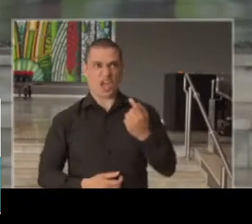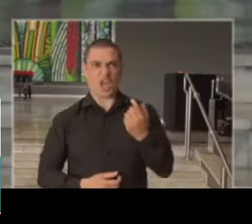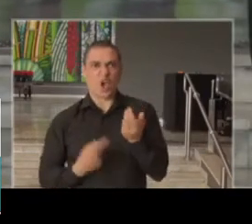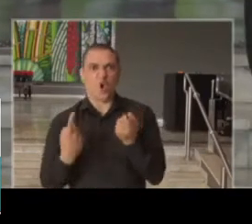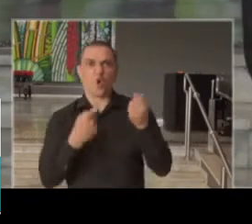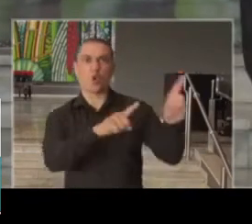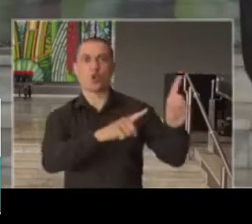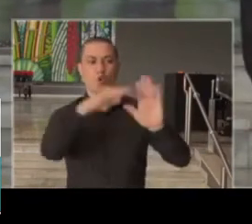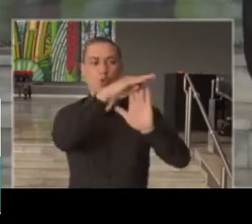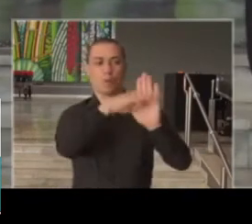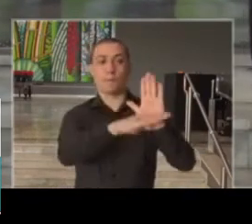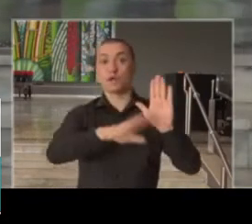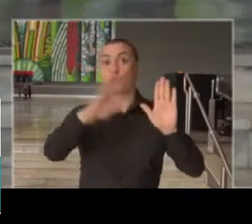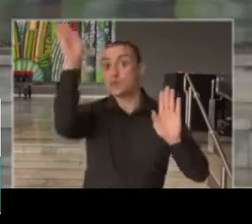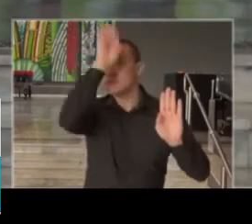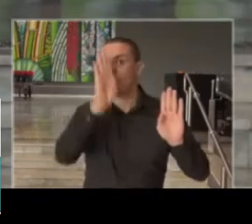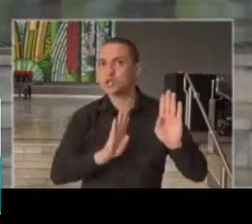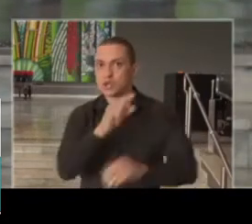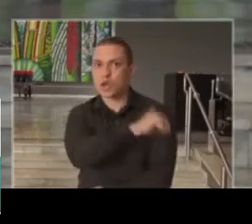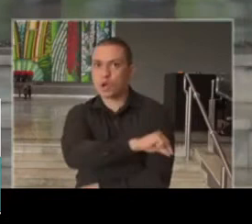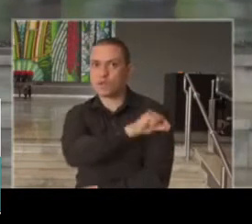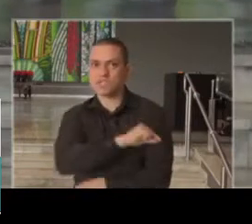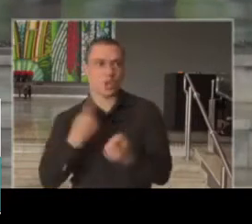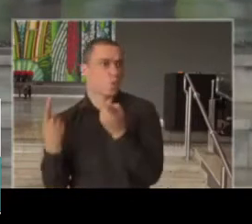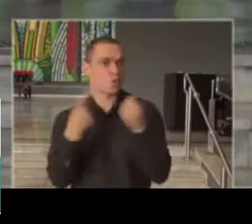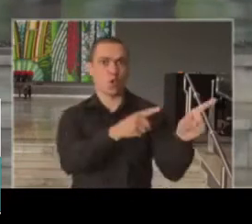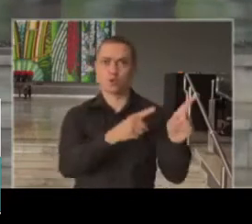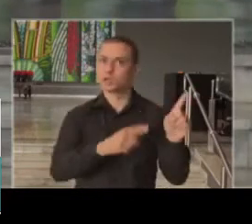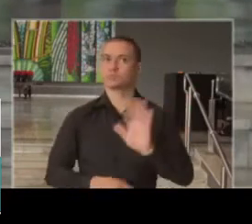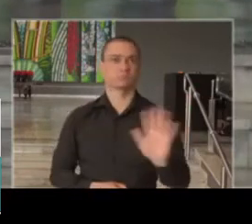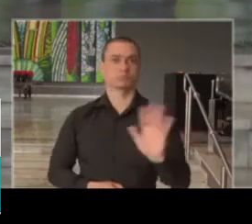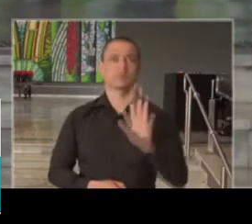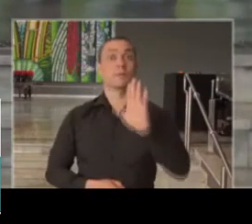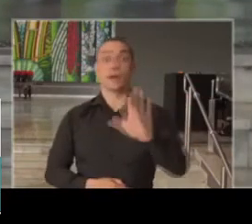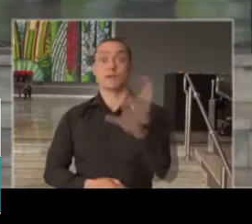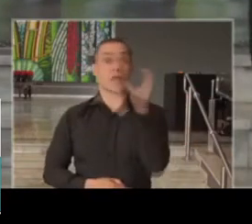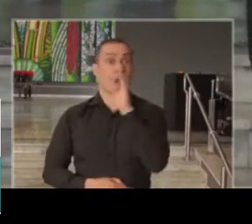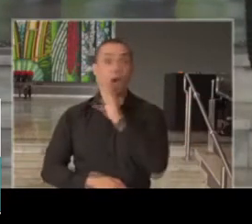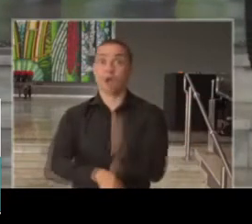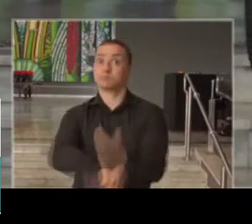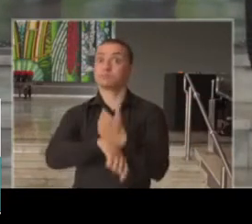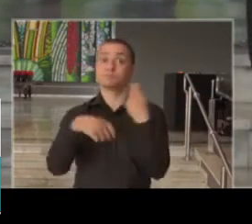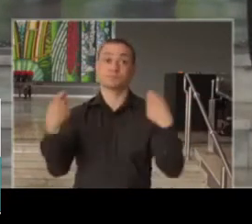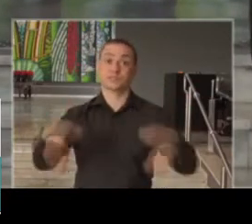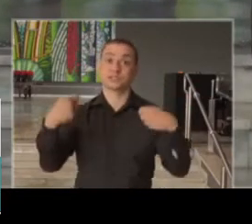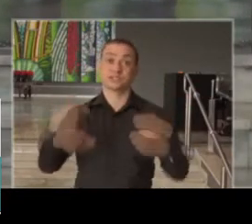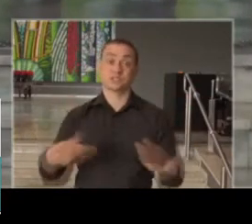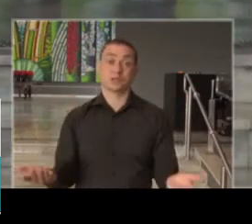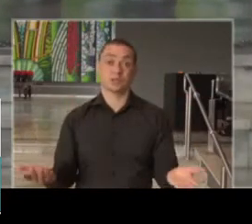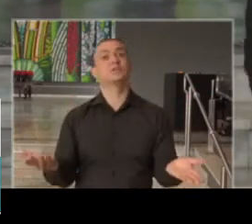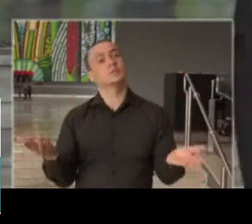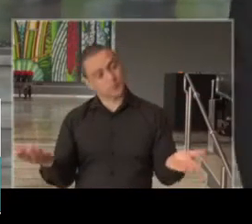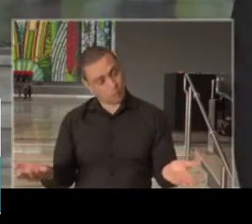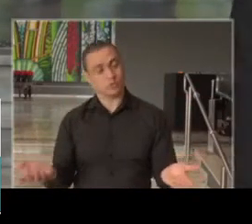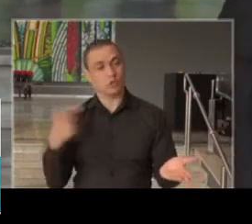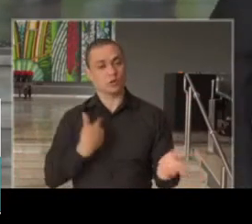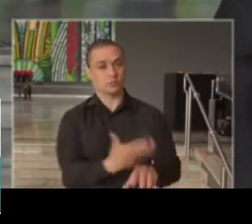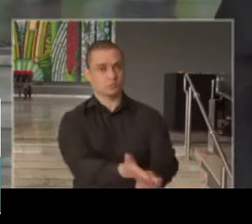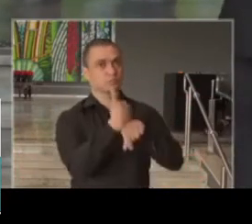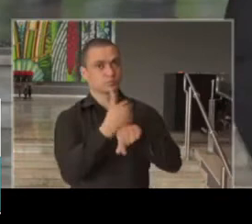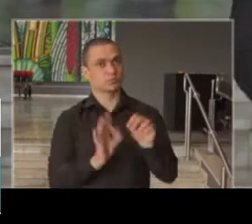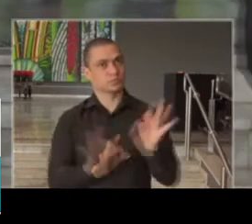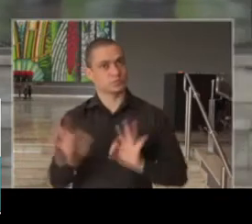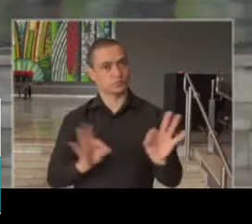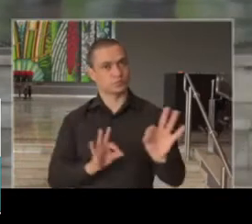para o Plano Nacional de Imunização, mas precisamos ser mais ágeis e, por isso, estamos nos